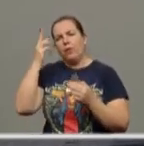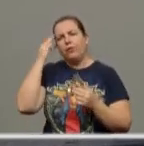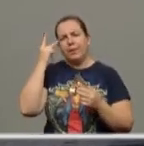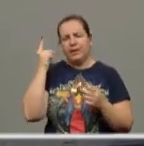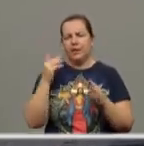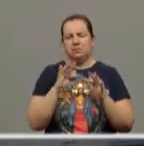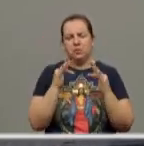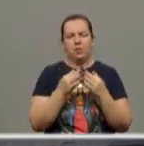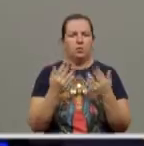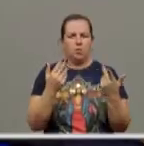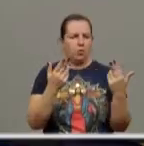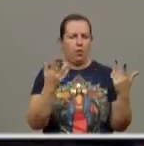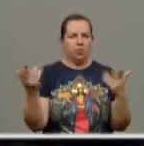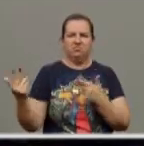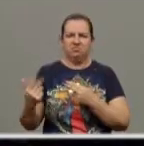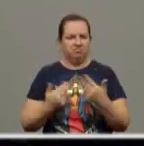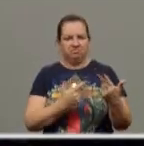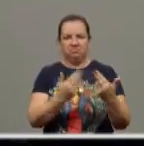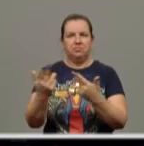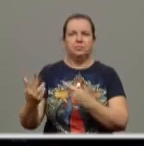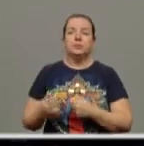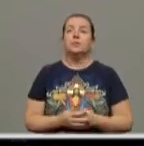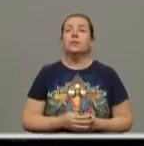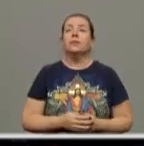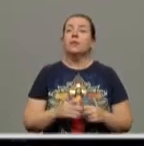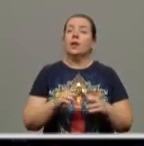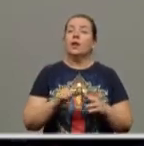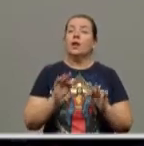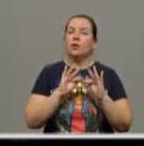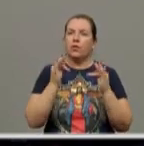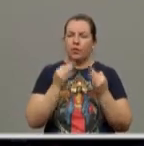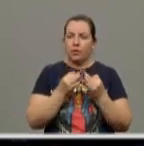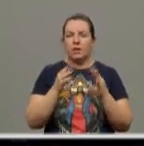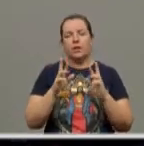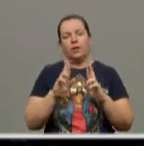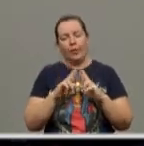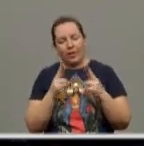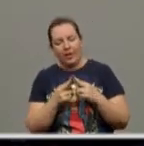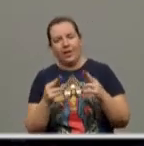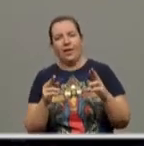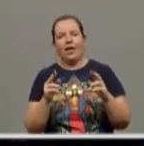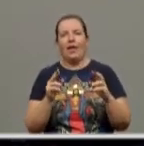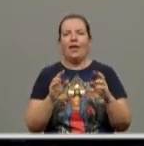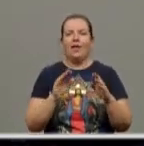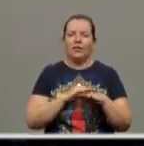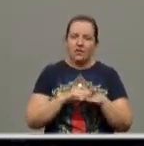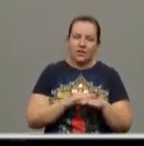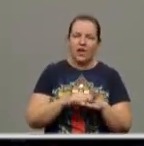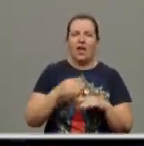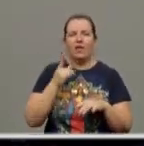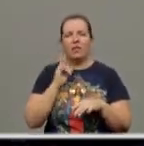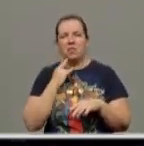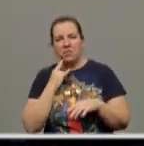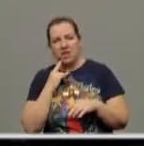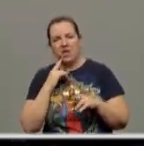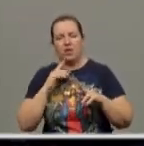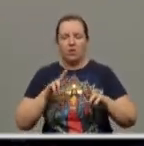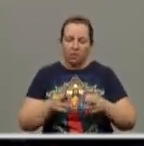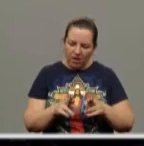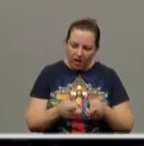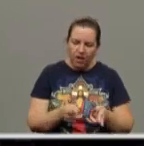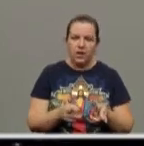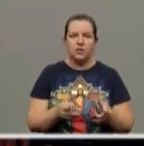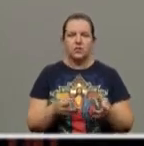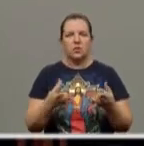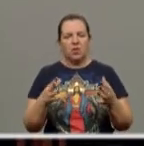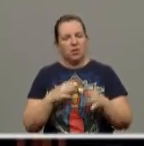de muitos aqui. E essa família é uma família que se reunia para fazer bebedeira, para fazer churrasco, não é? E